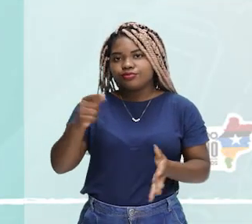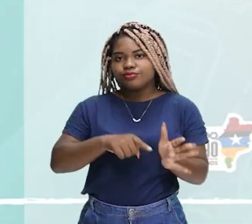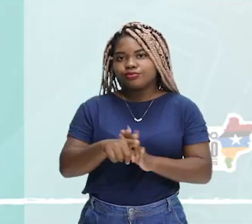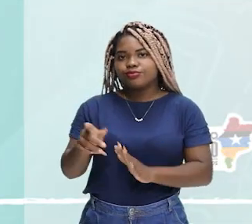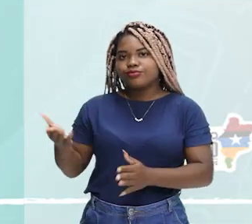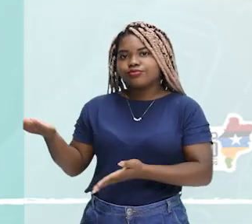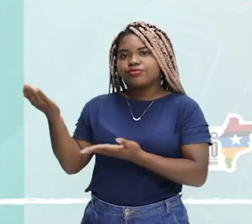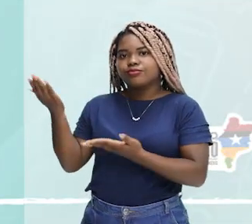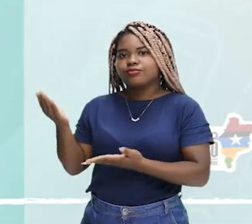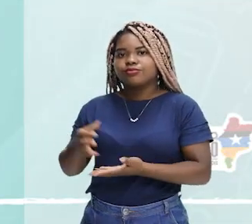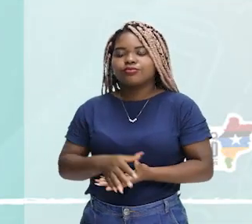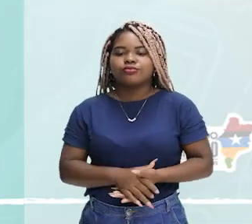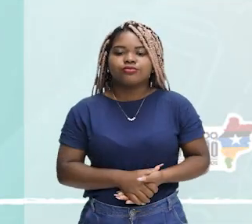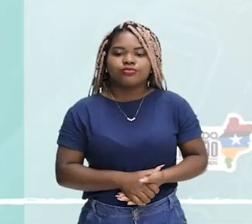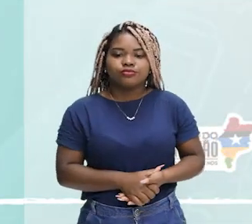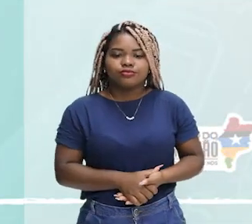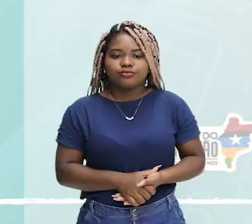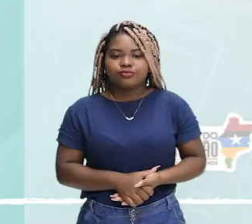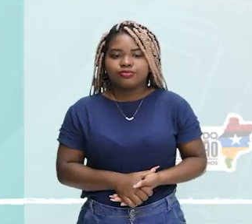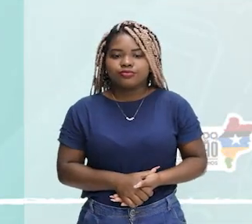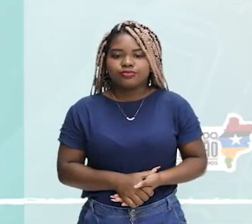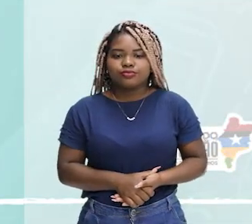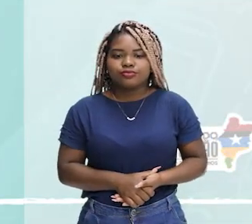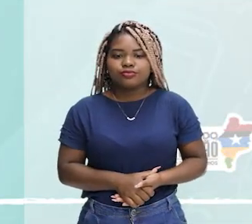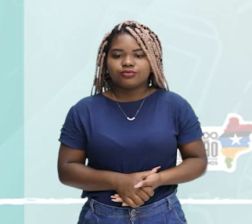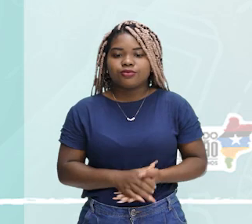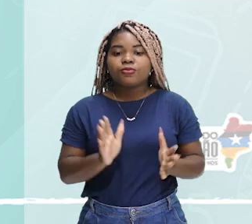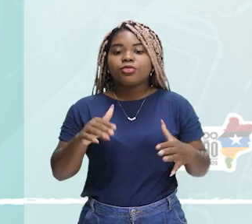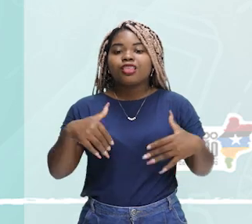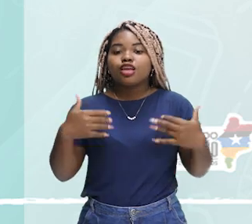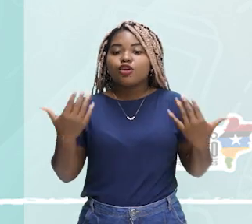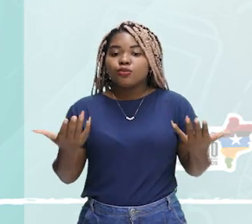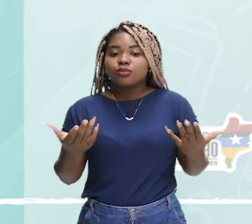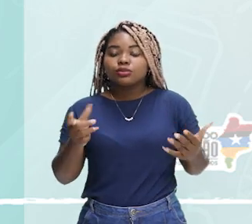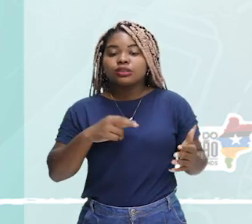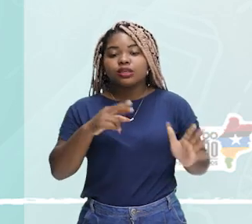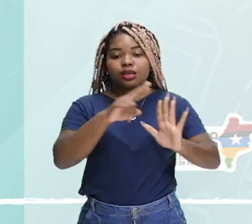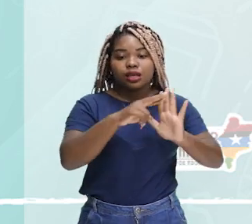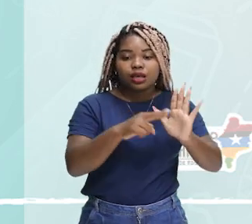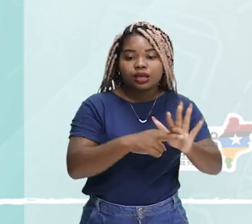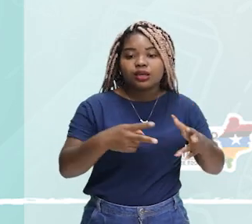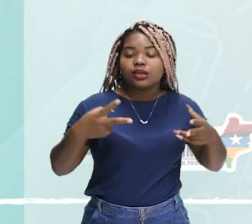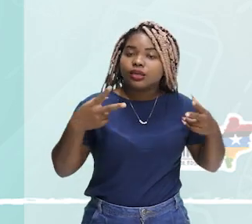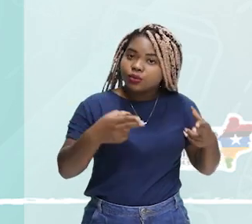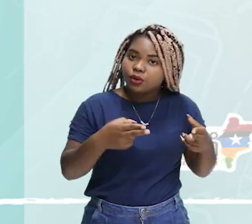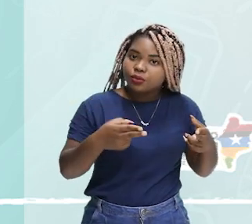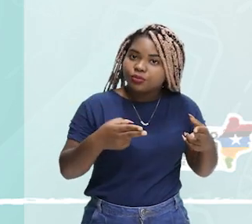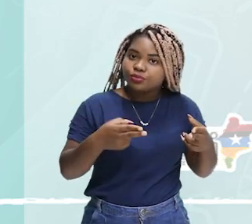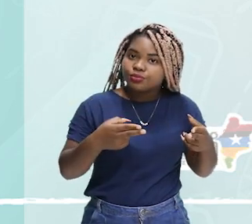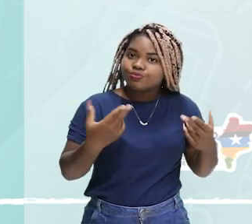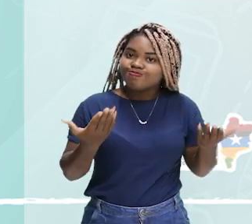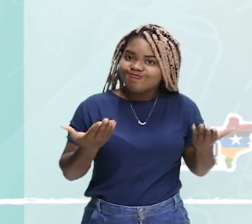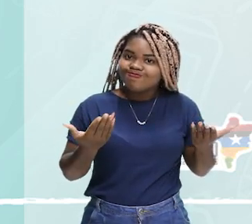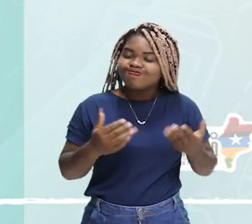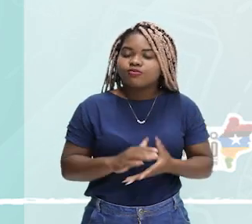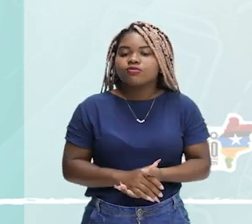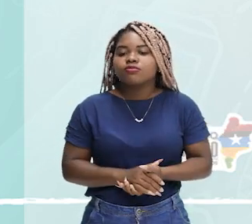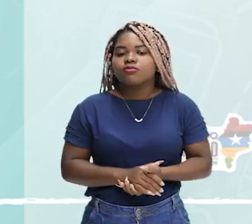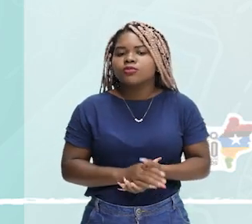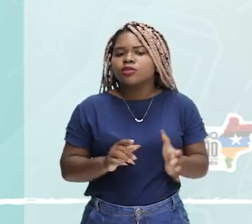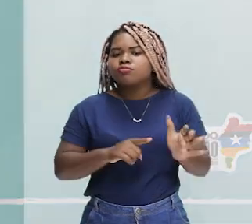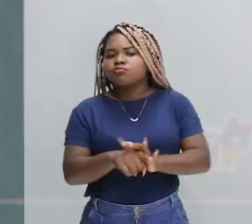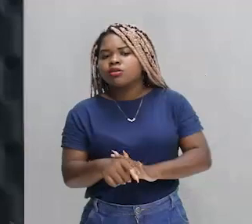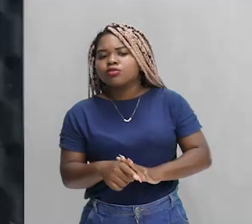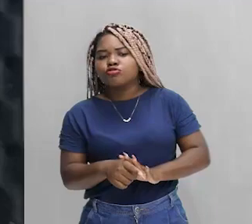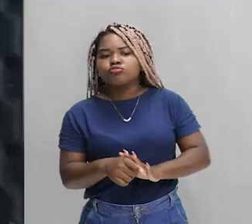Segue a mesma regra de acentuação gráfica as seguintes palavras. Turma, quando vocês olharem palavras, questões assim, vocês